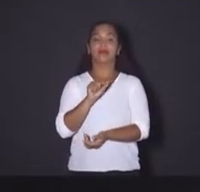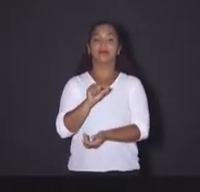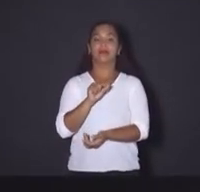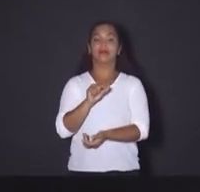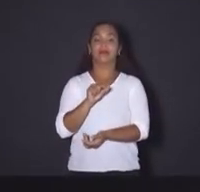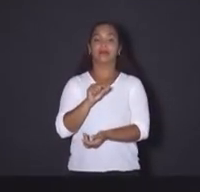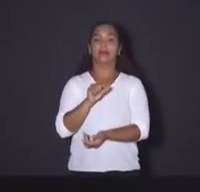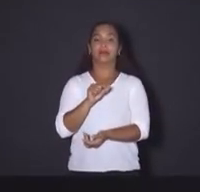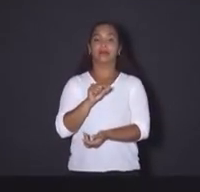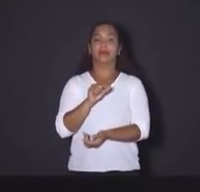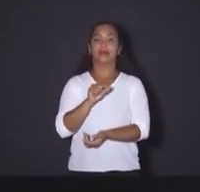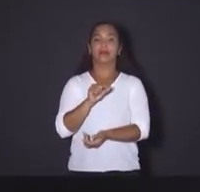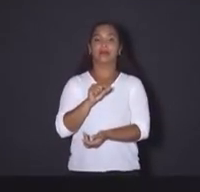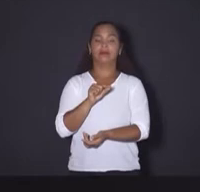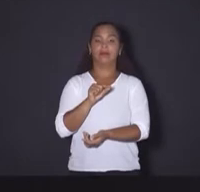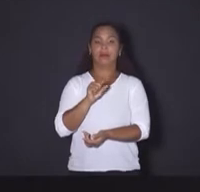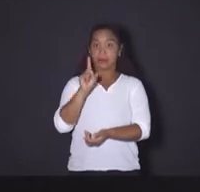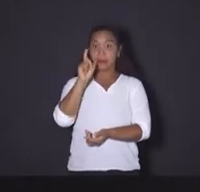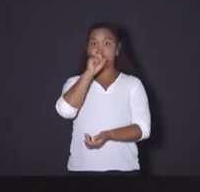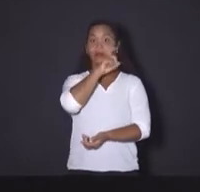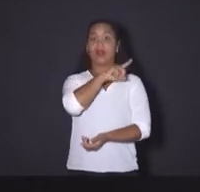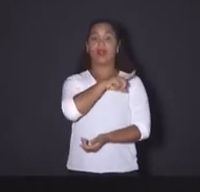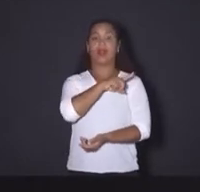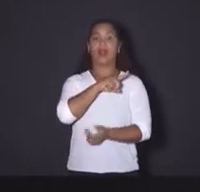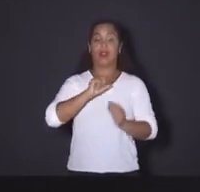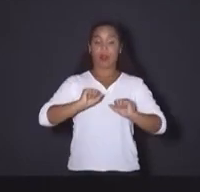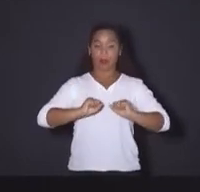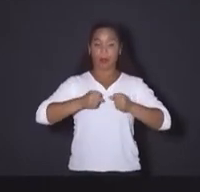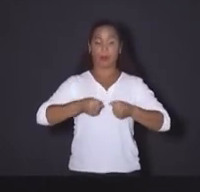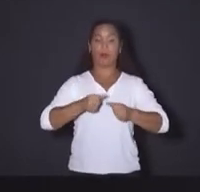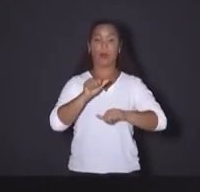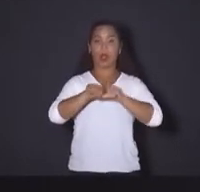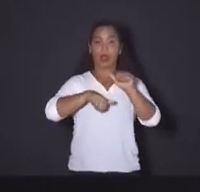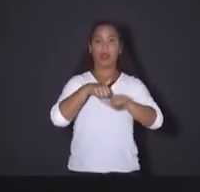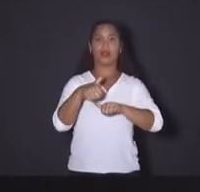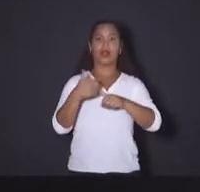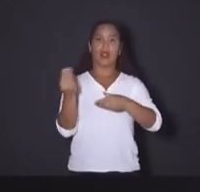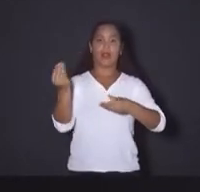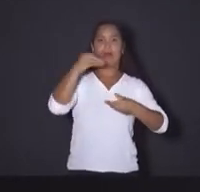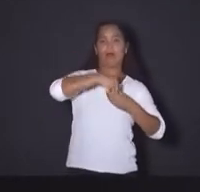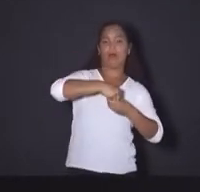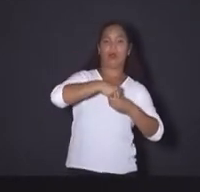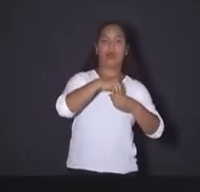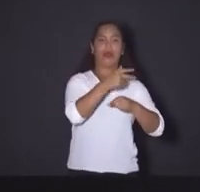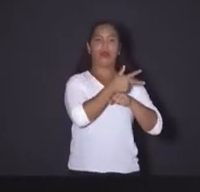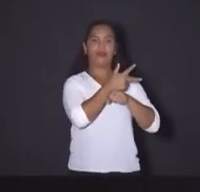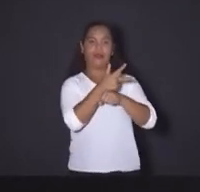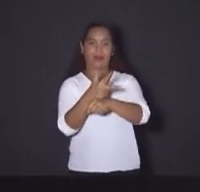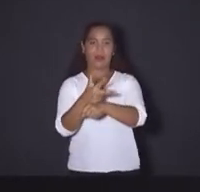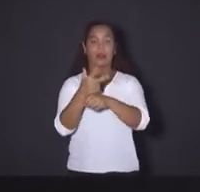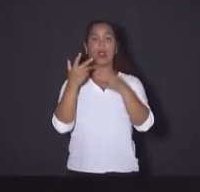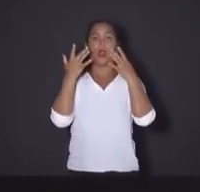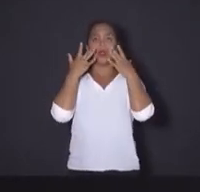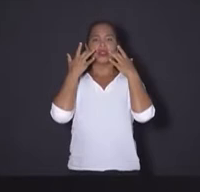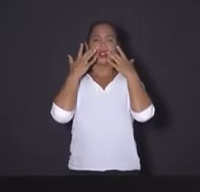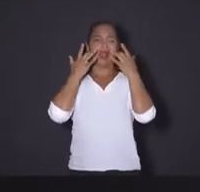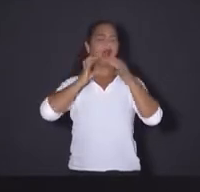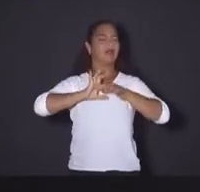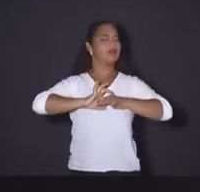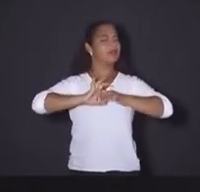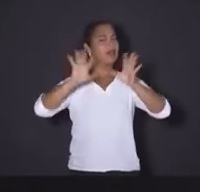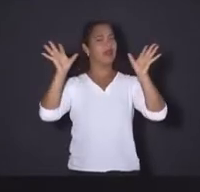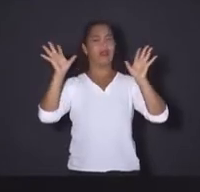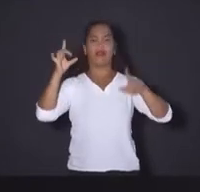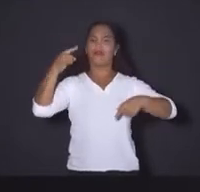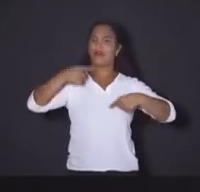o primeiro grande, né, desafio, que é transformar isso no cinema. Teatro ele dá uma liberdade enorme, a gente já discute muito